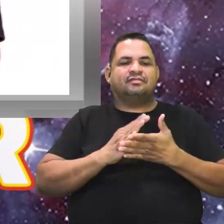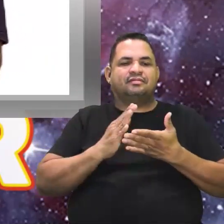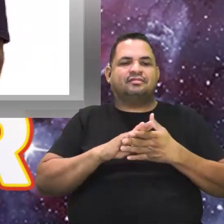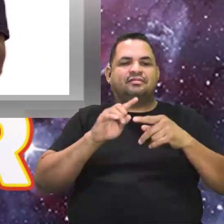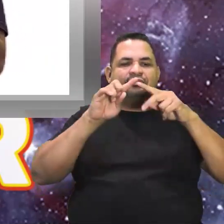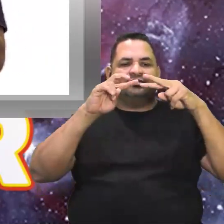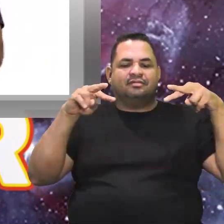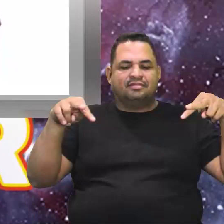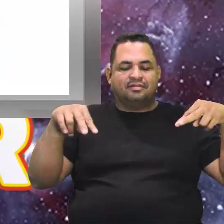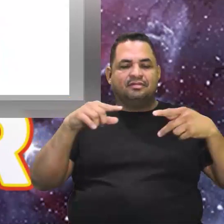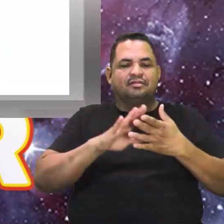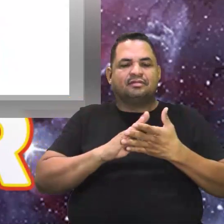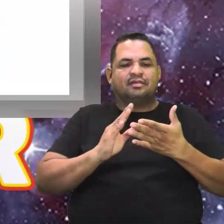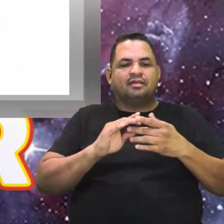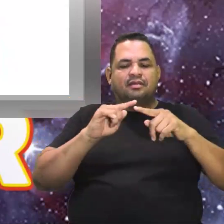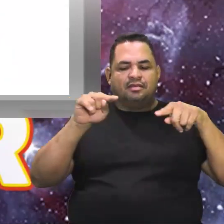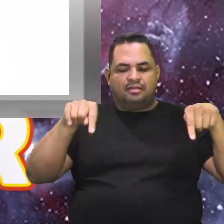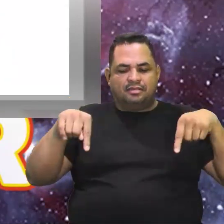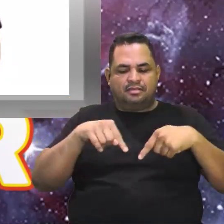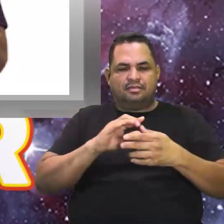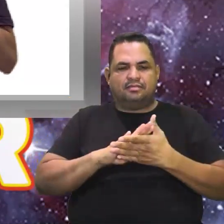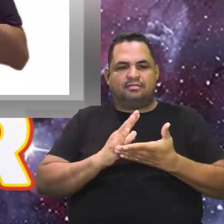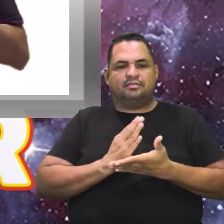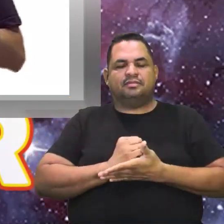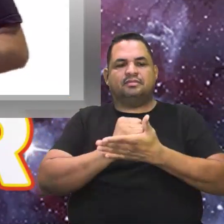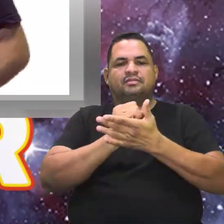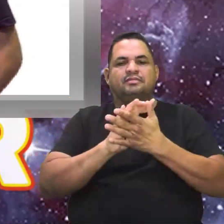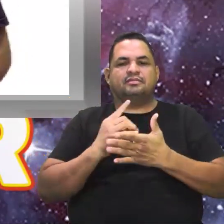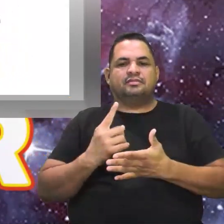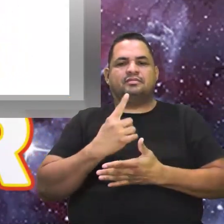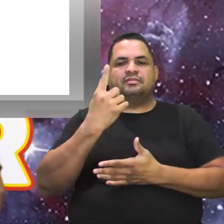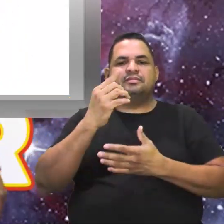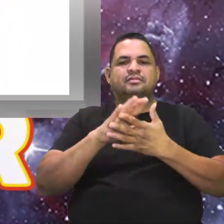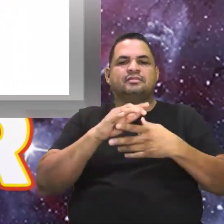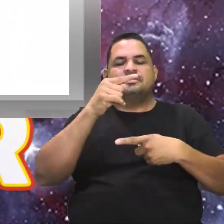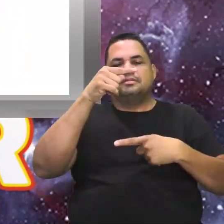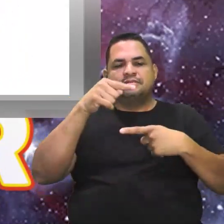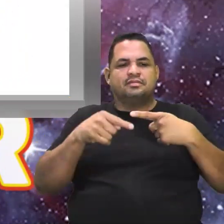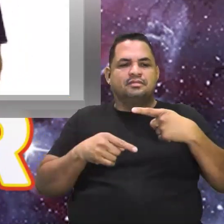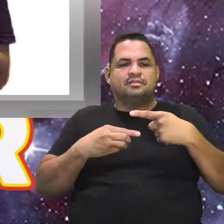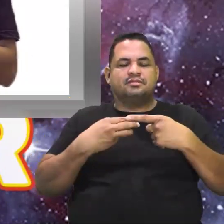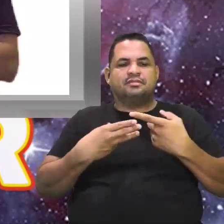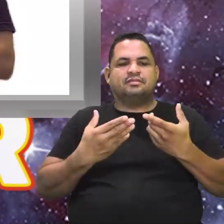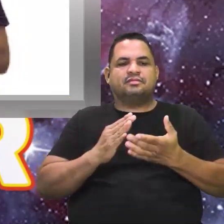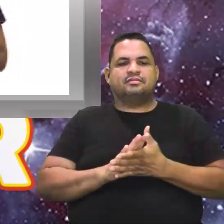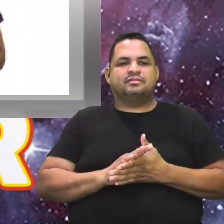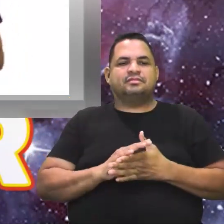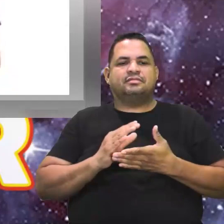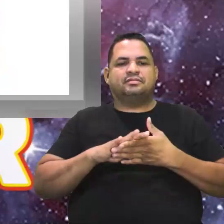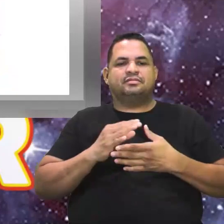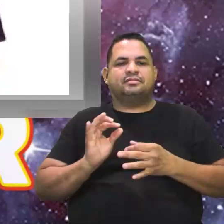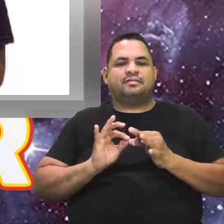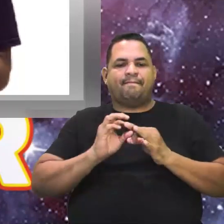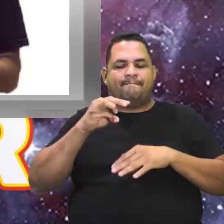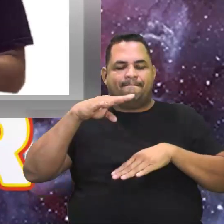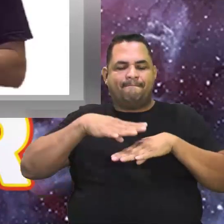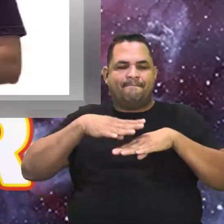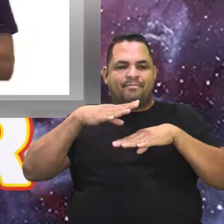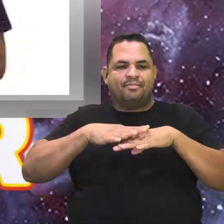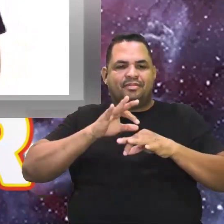da base vezes a altura. Mas dessa vez divide tudo por 3 e arrasa.